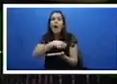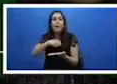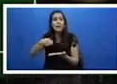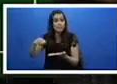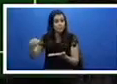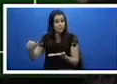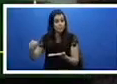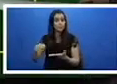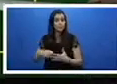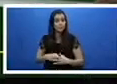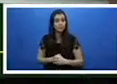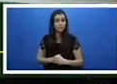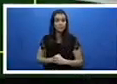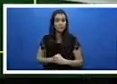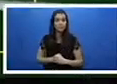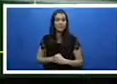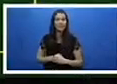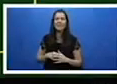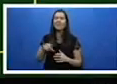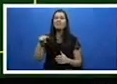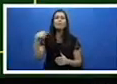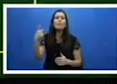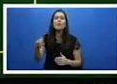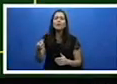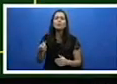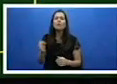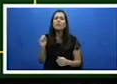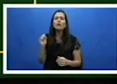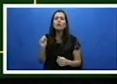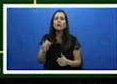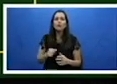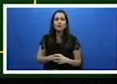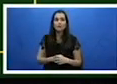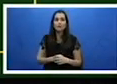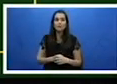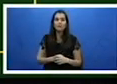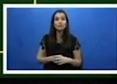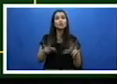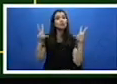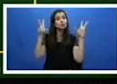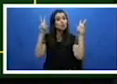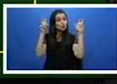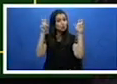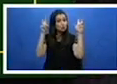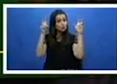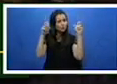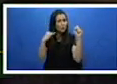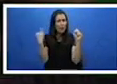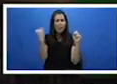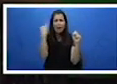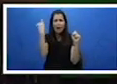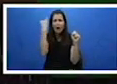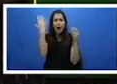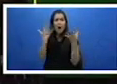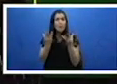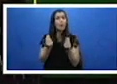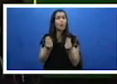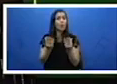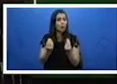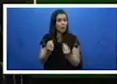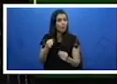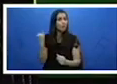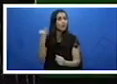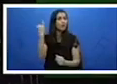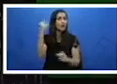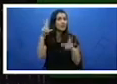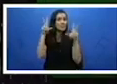crianças? Depois, o título, não podemos esquecer do título na